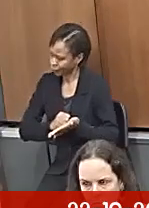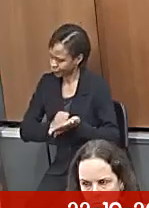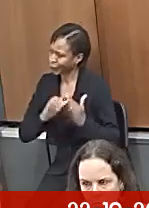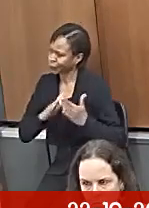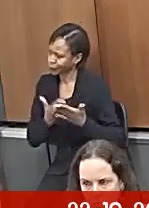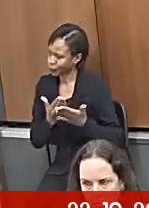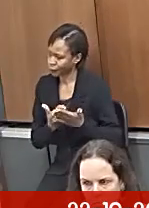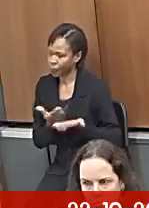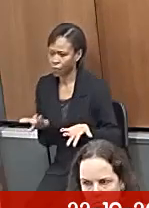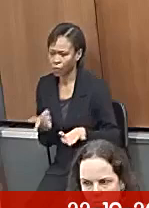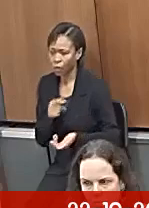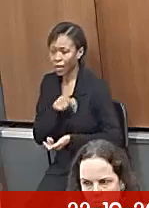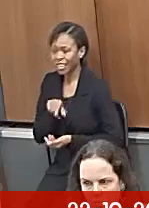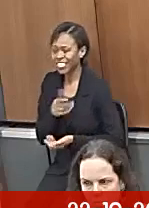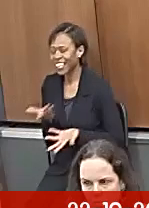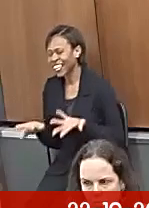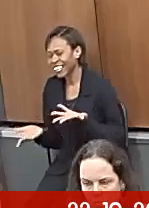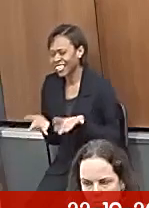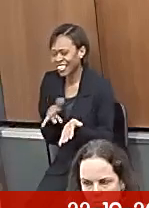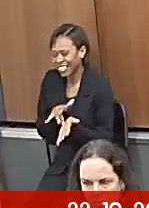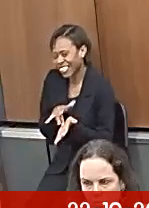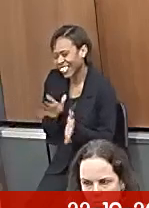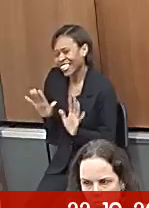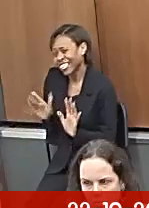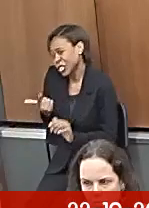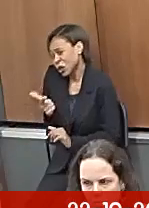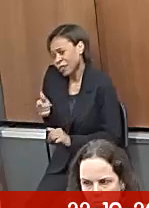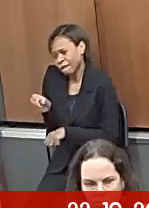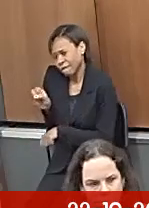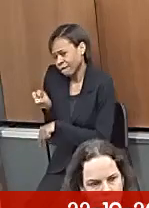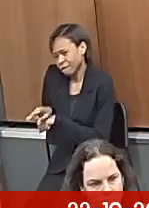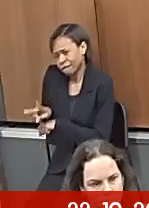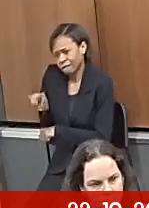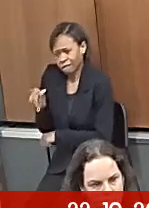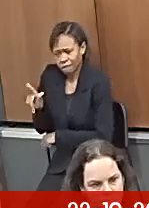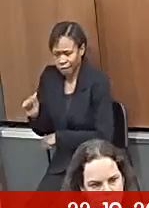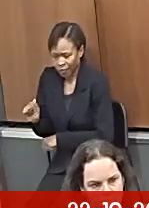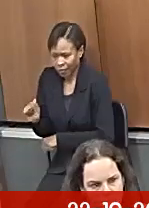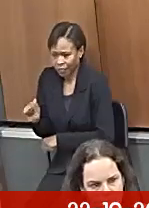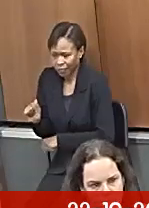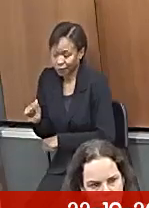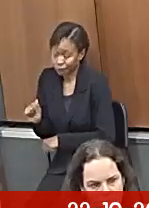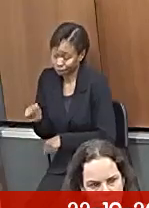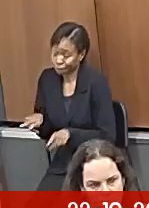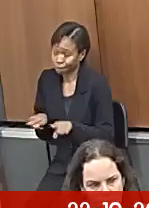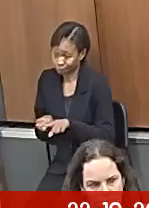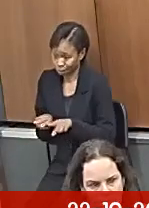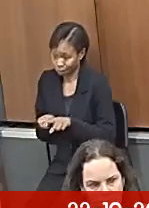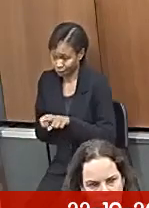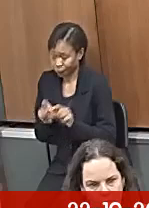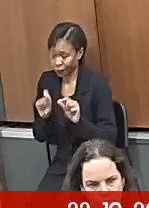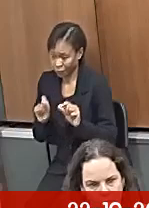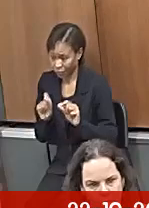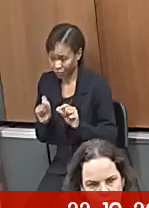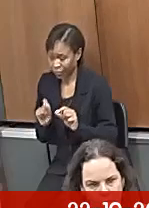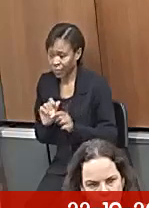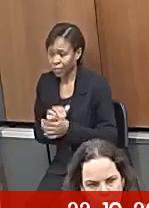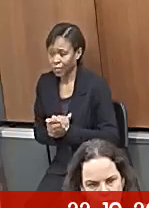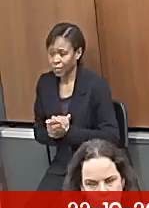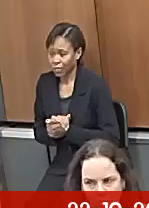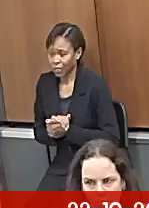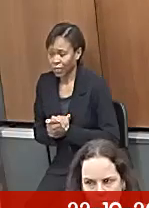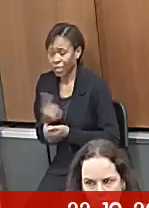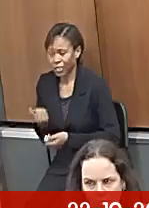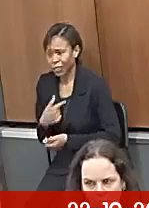né? Singelamente diz que não tem vagas. E outra coisa também, a